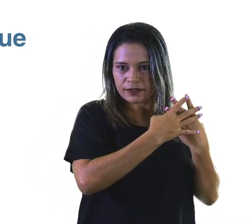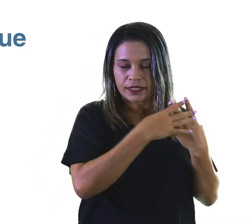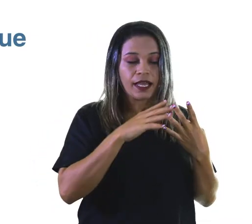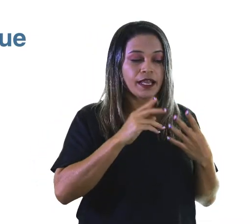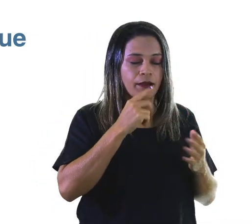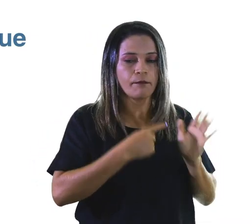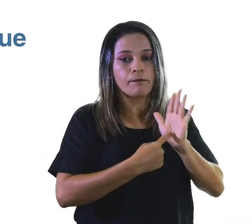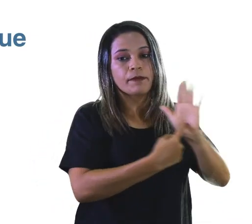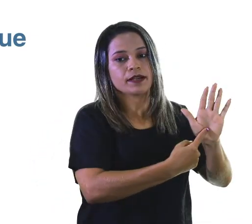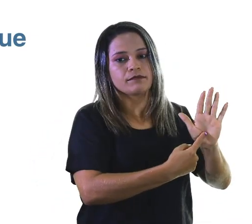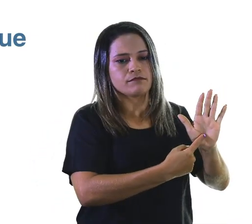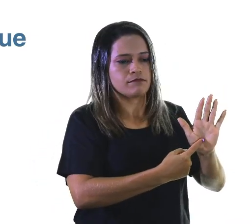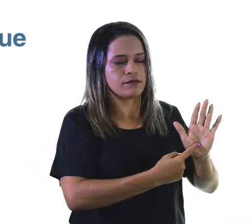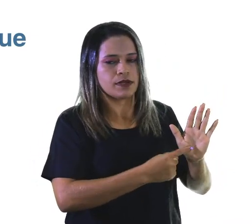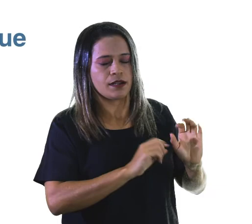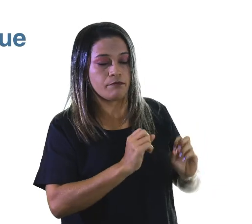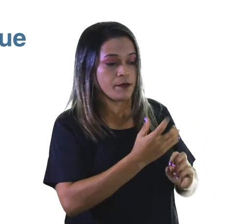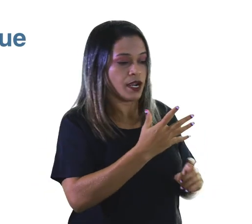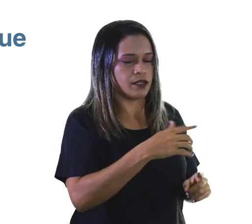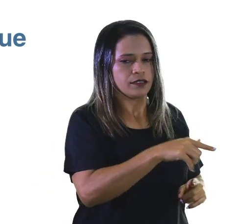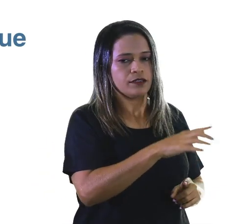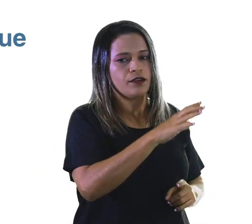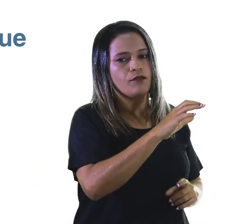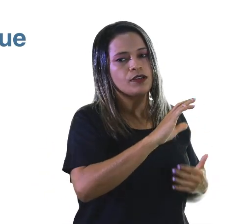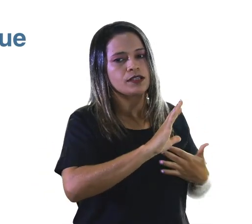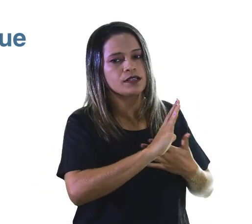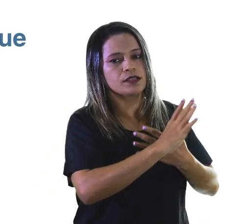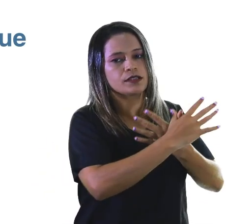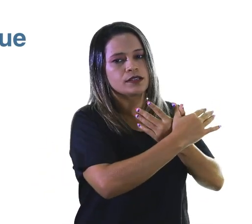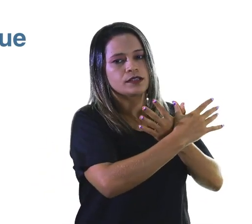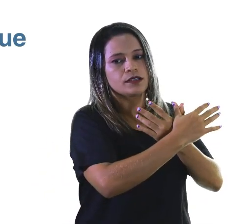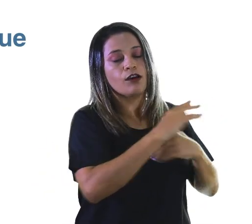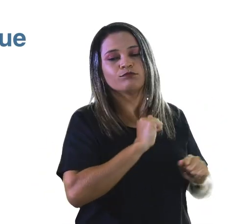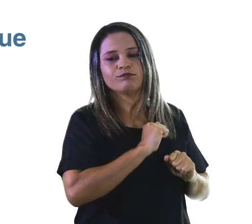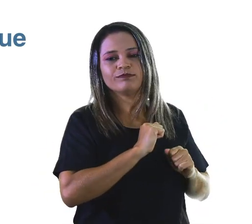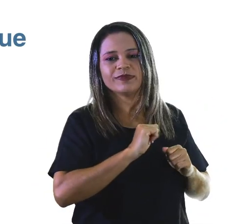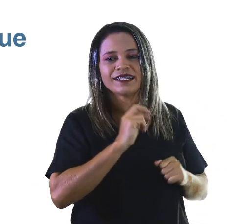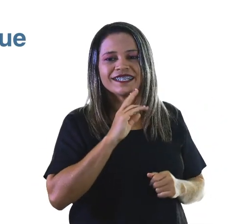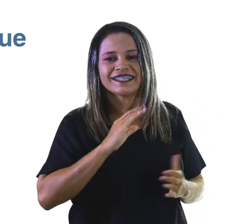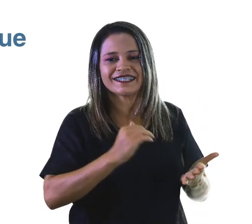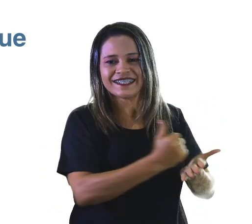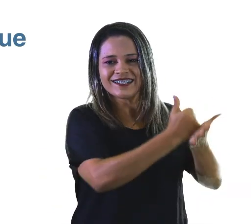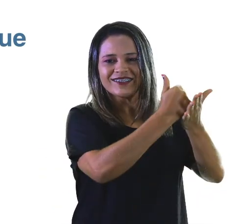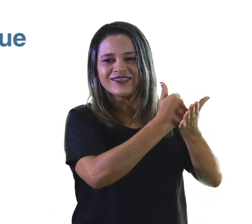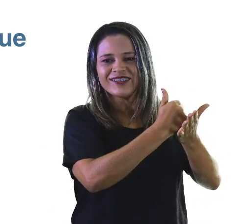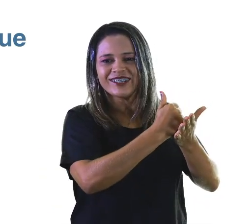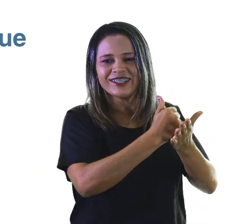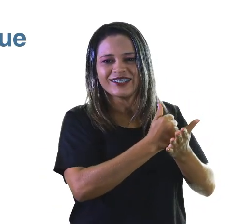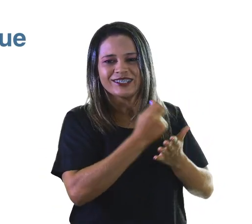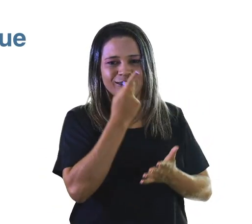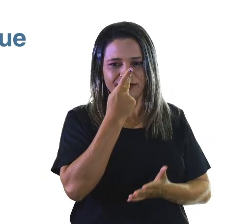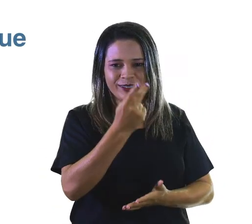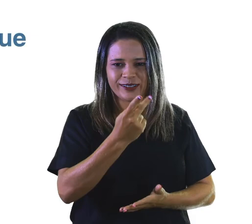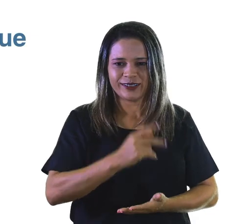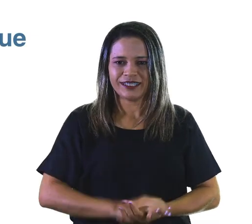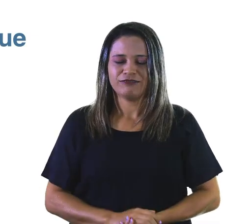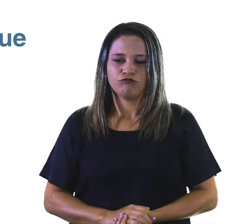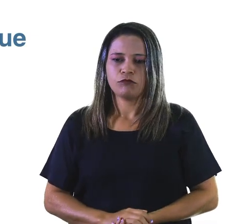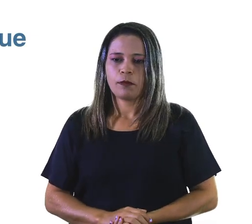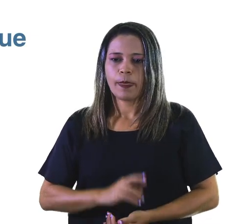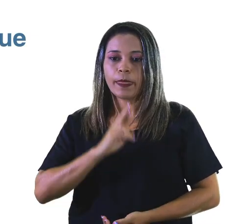hora e salvou o Pinóquio? Aí você vai responder, tá certo? Questão